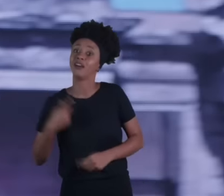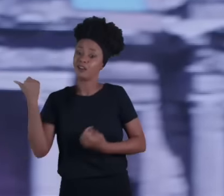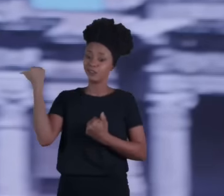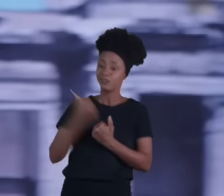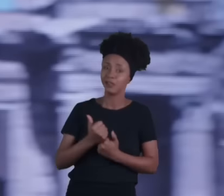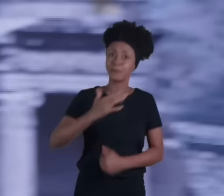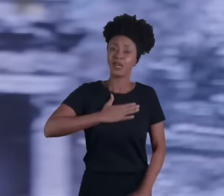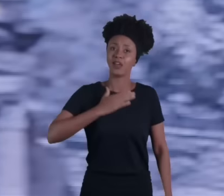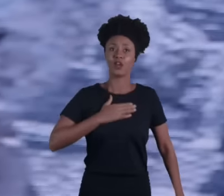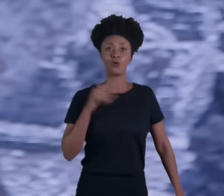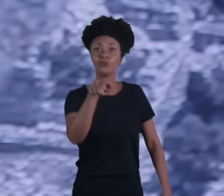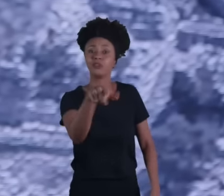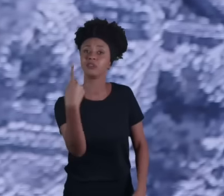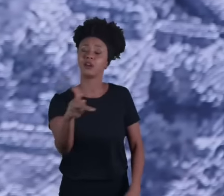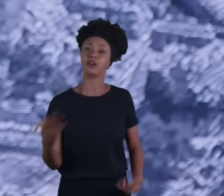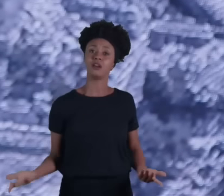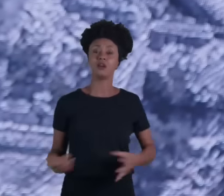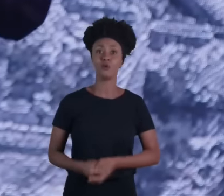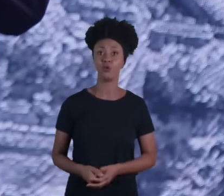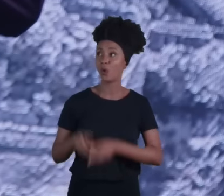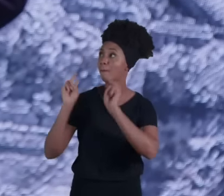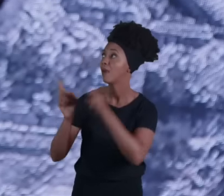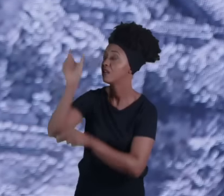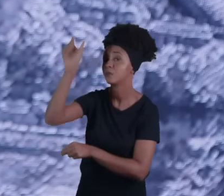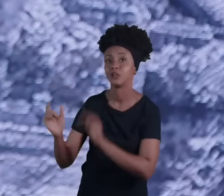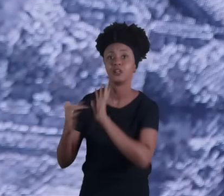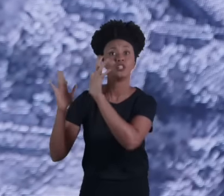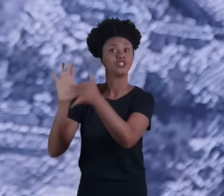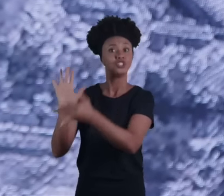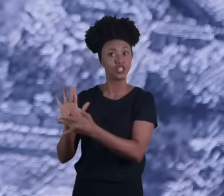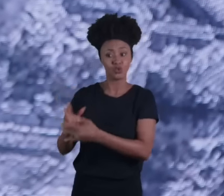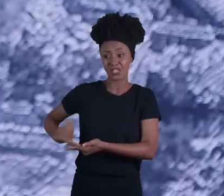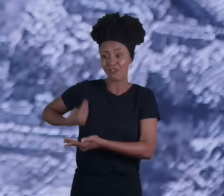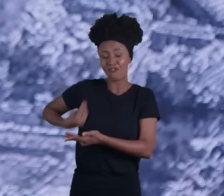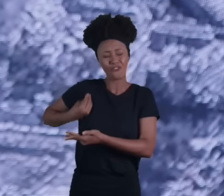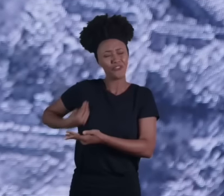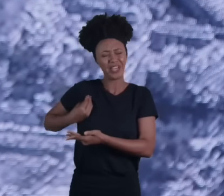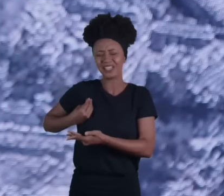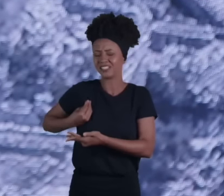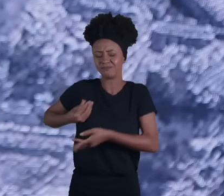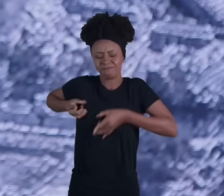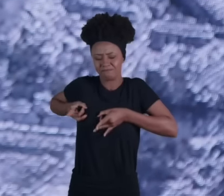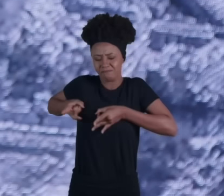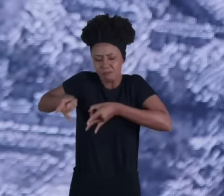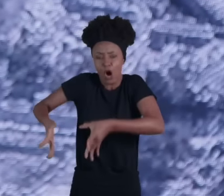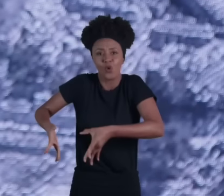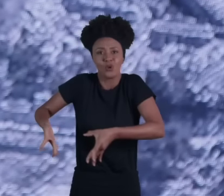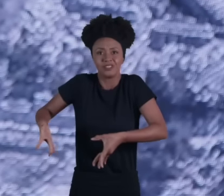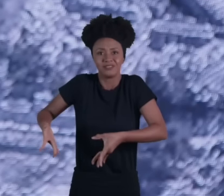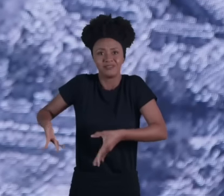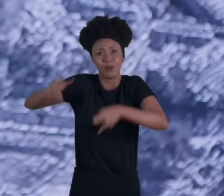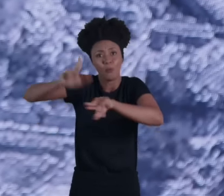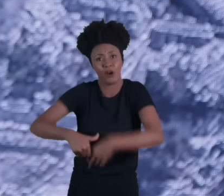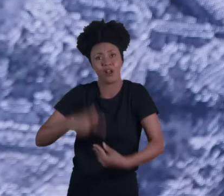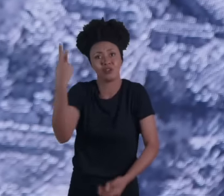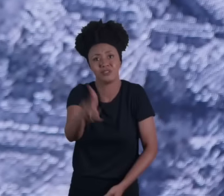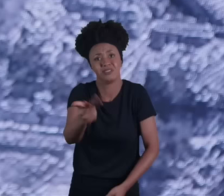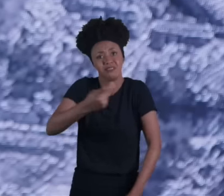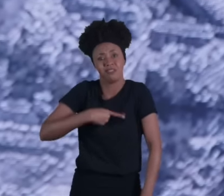Esse Jesus pagou o preço da sua vida por mim e por você. Você é